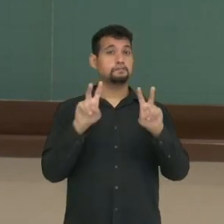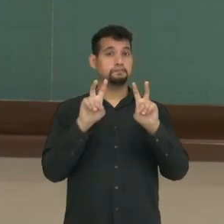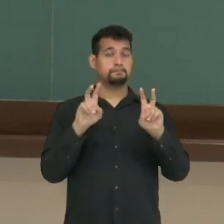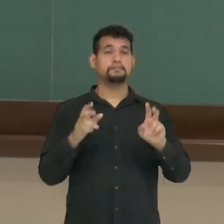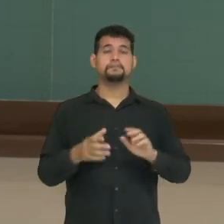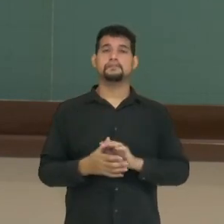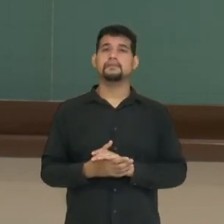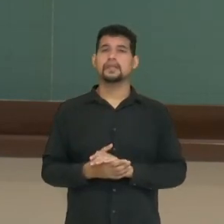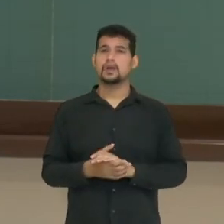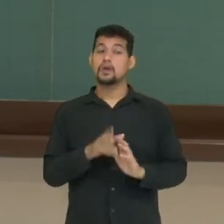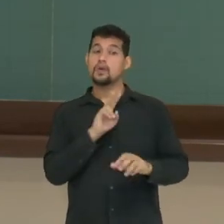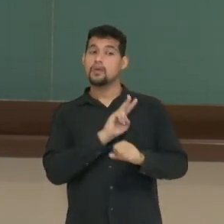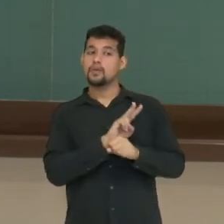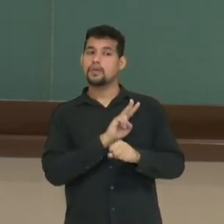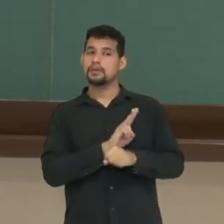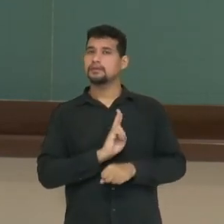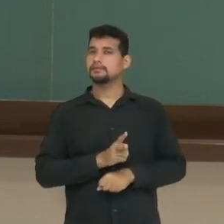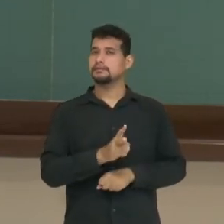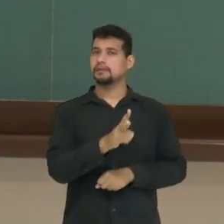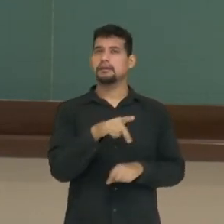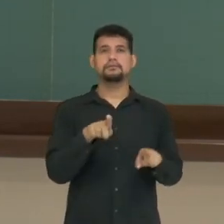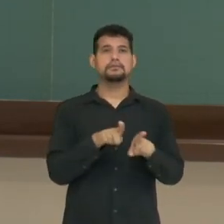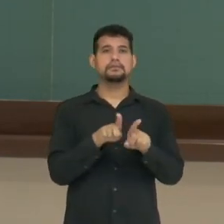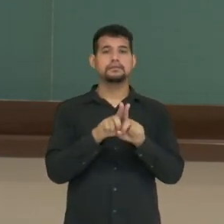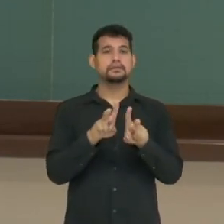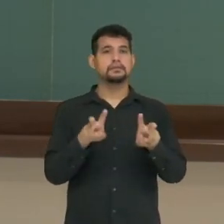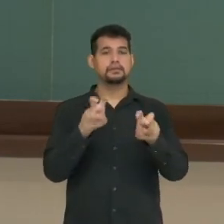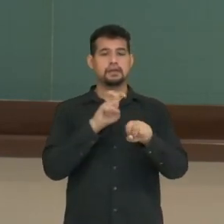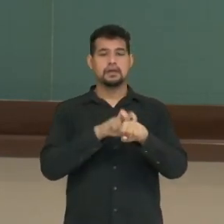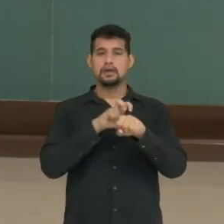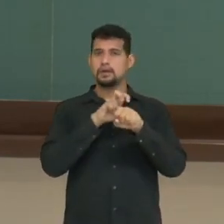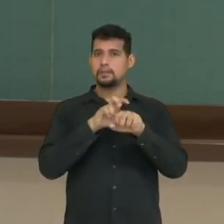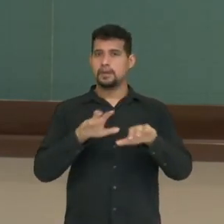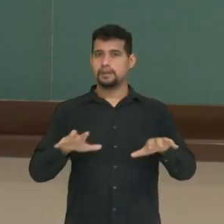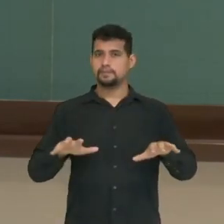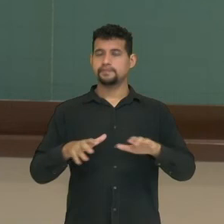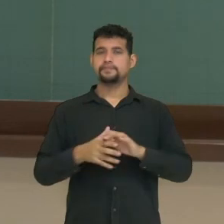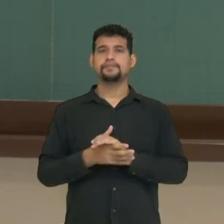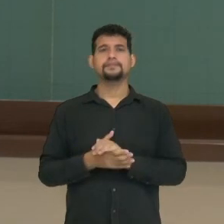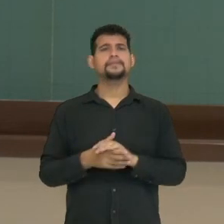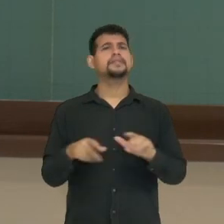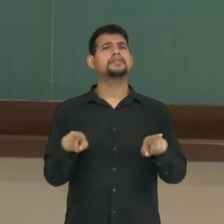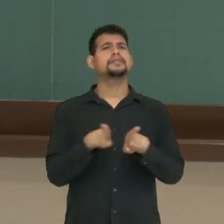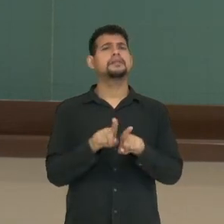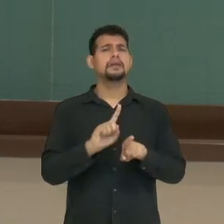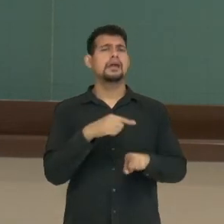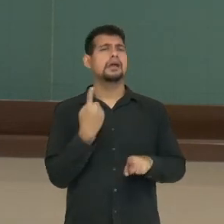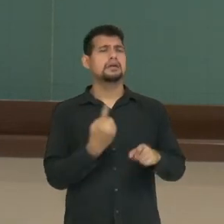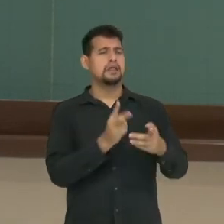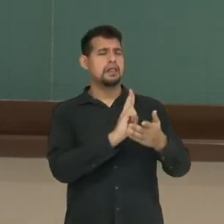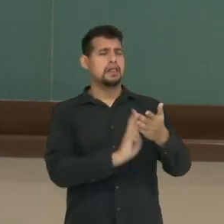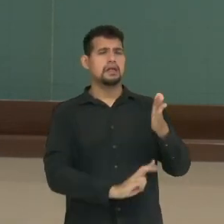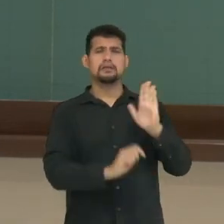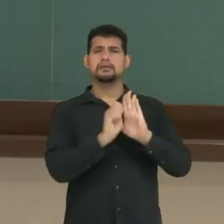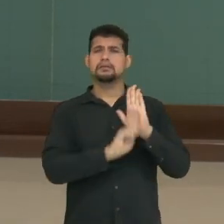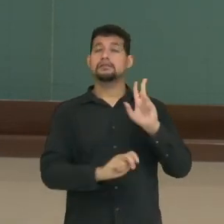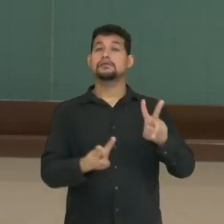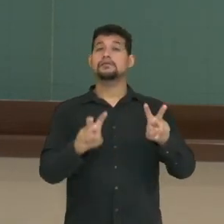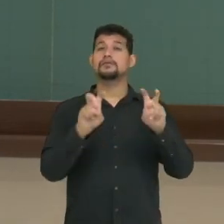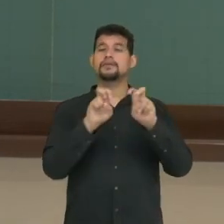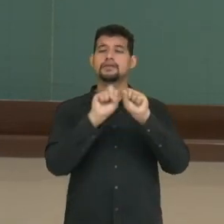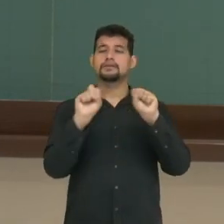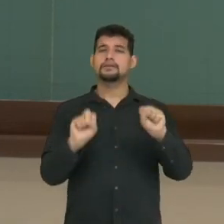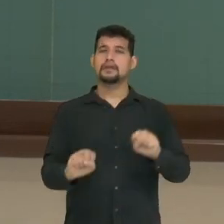né? Cuidemo-nos sempre em relação à Covid-19. E também lemos um texto sobre o sistema de